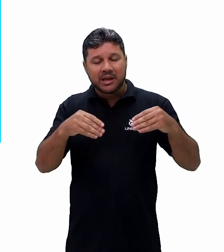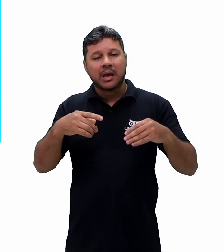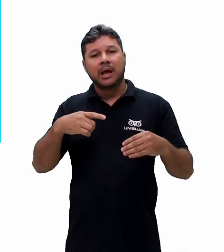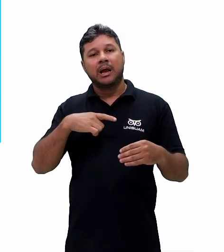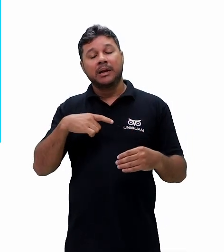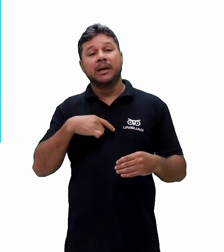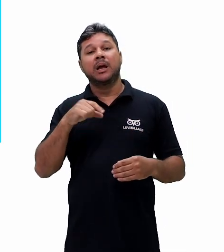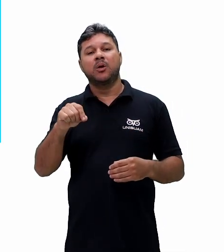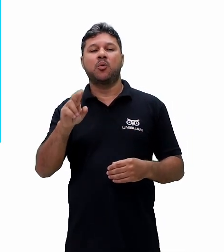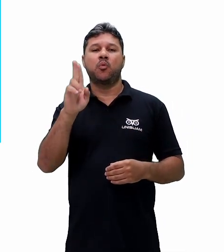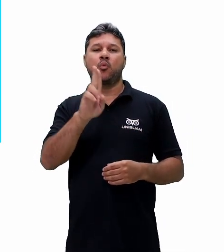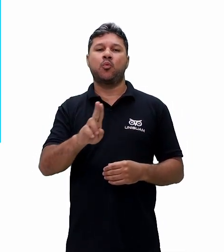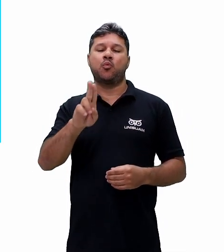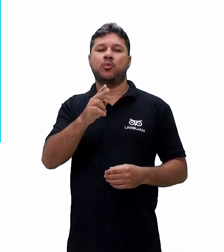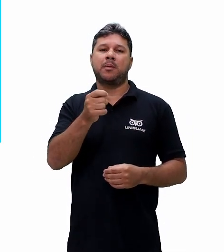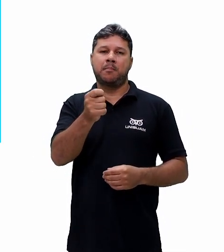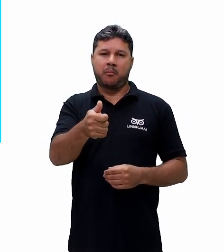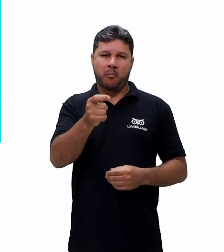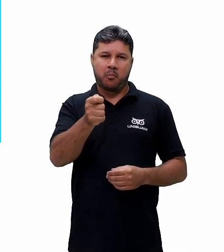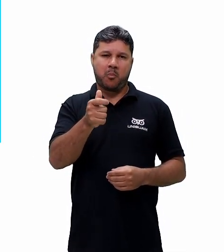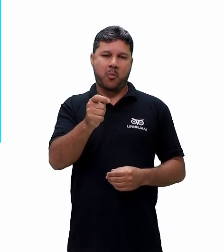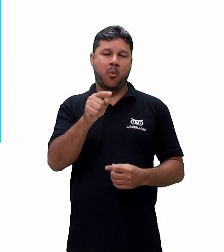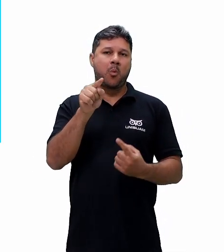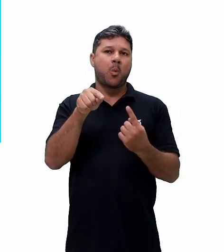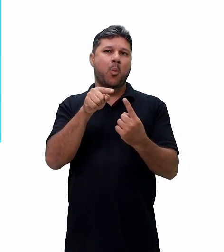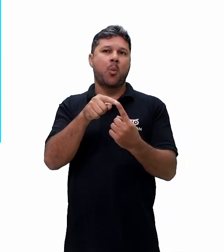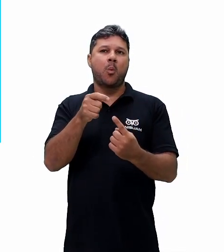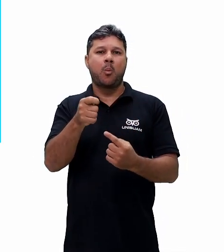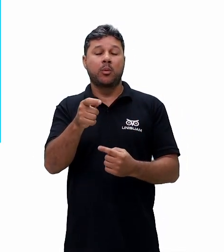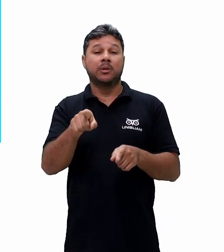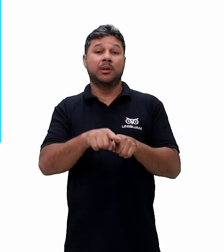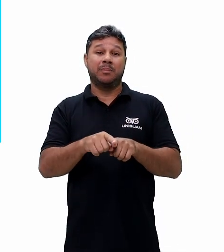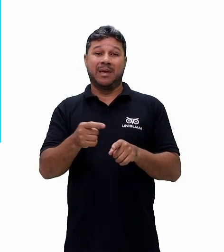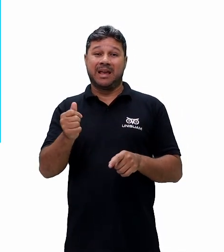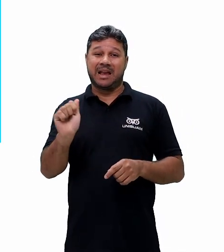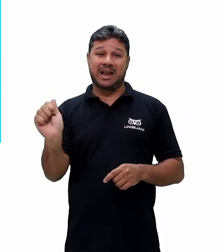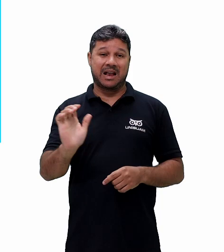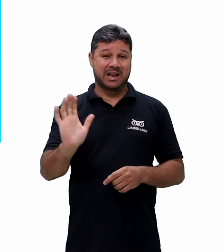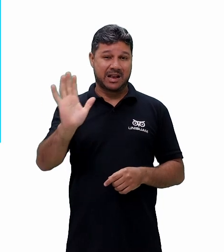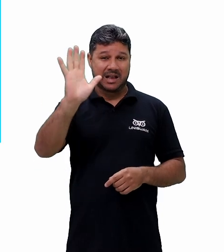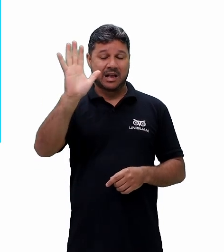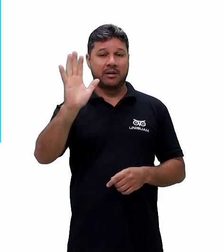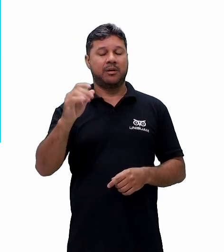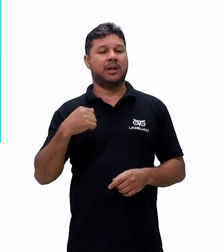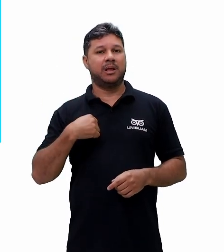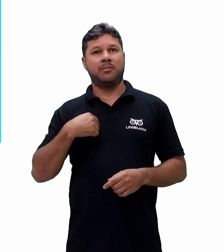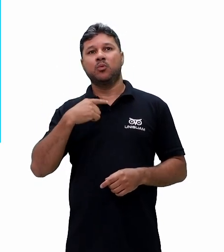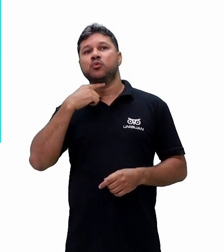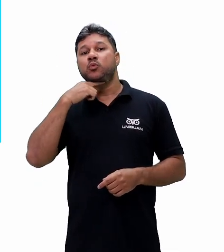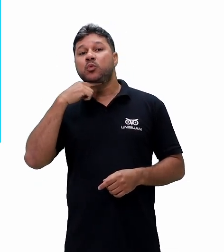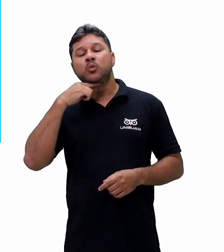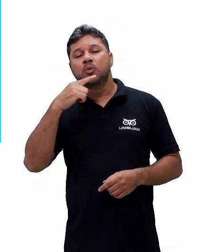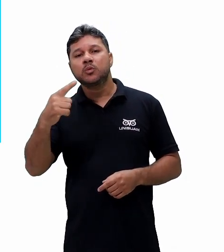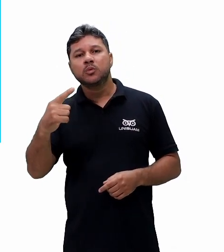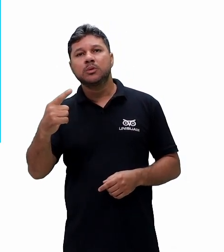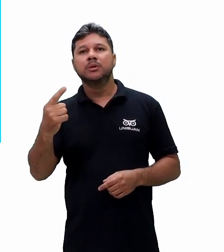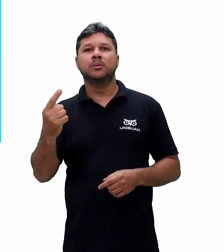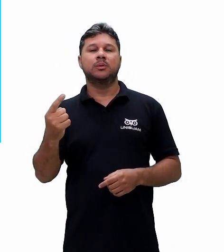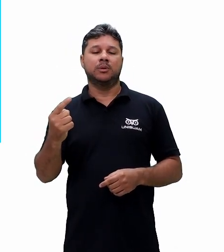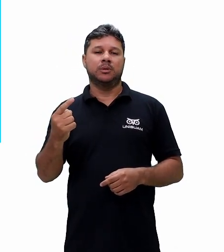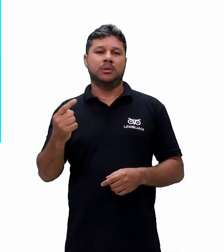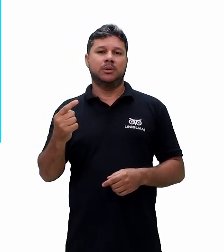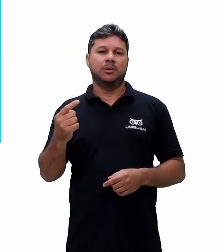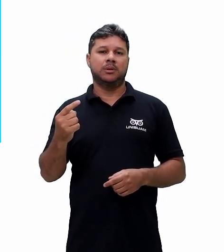tem uma baixíssima aplicabilidade prática e um elevado custo. Ou seja, eu não consigo